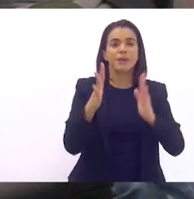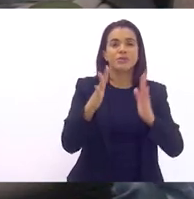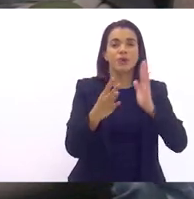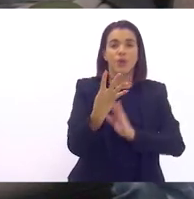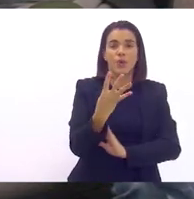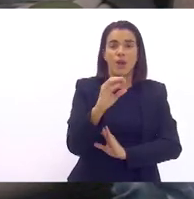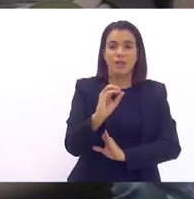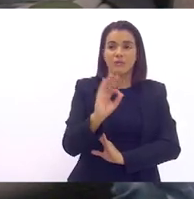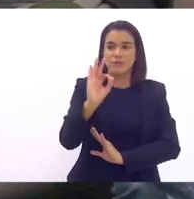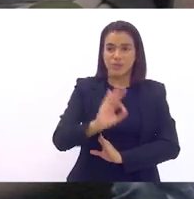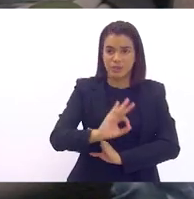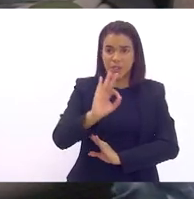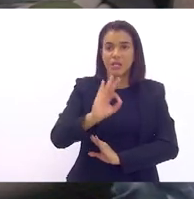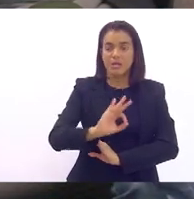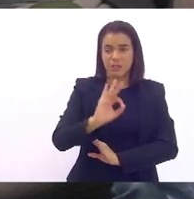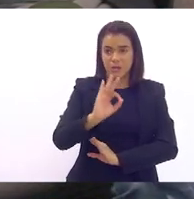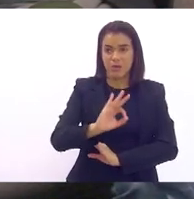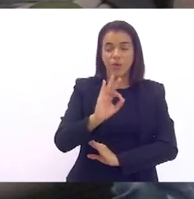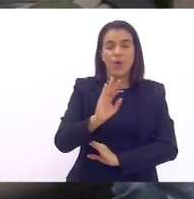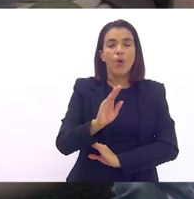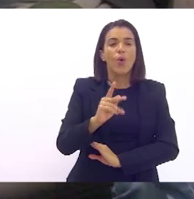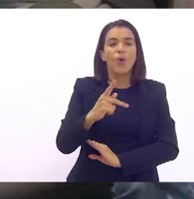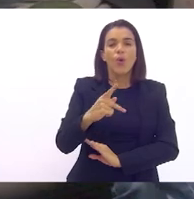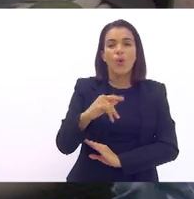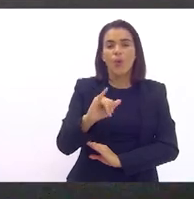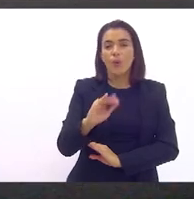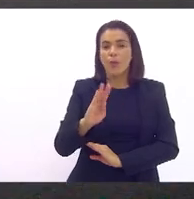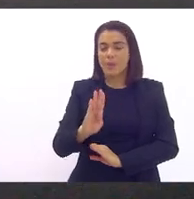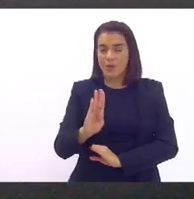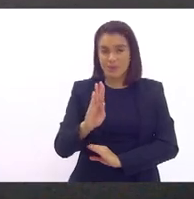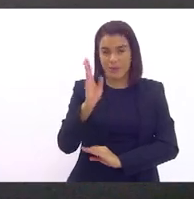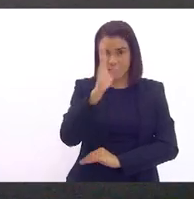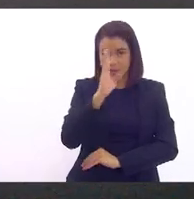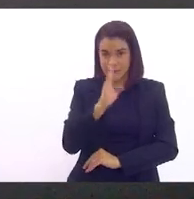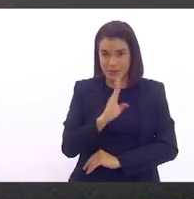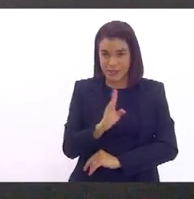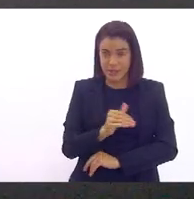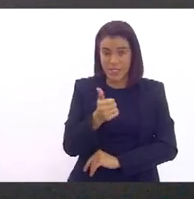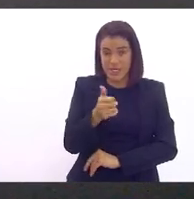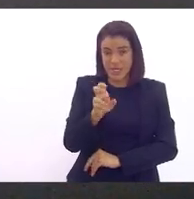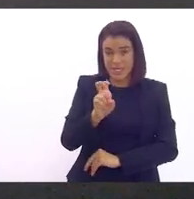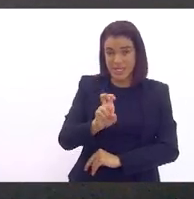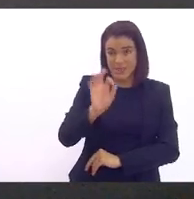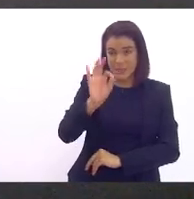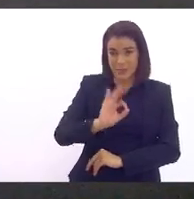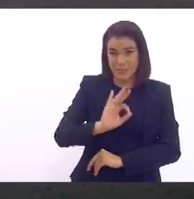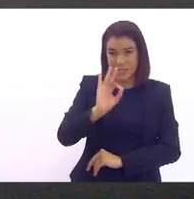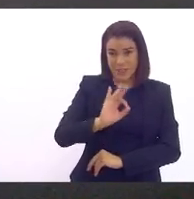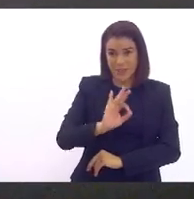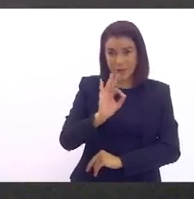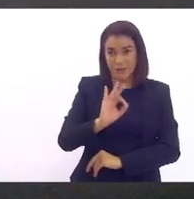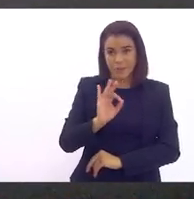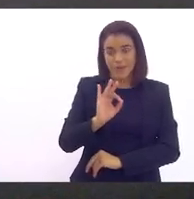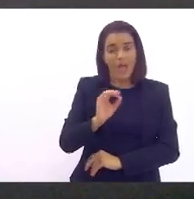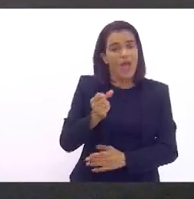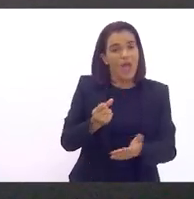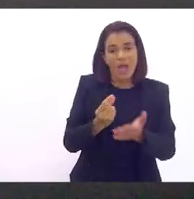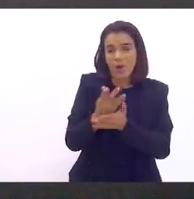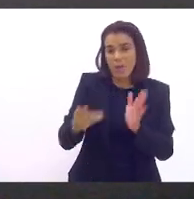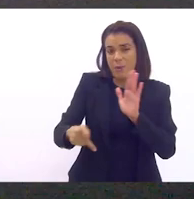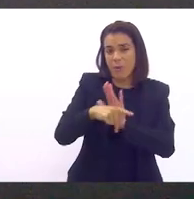do governo est isso aí que eu tô dizendo o PIB brasileiro 15% o PIB brasileiro 15% é compra pública